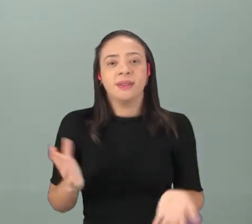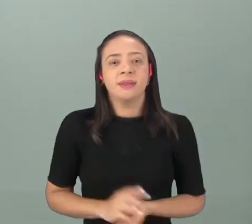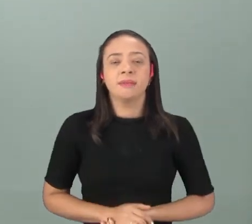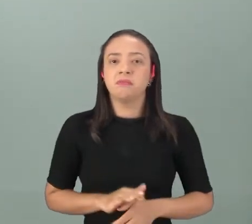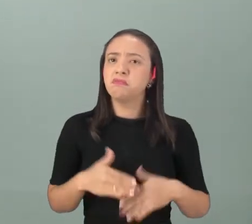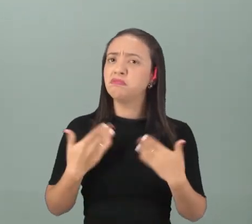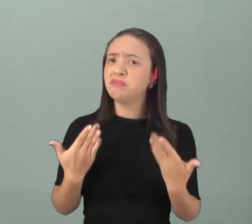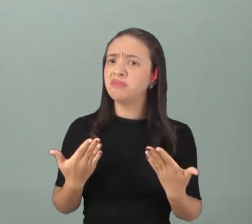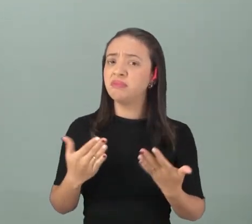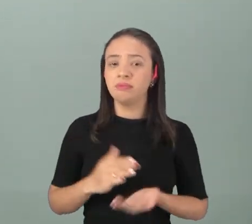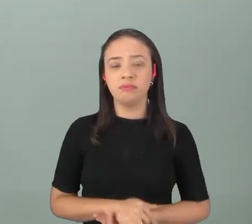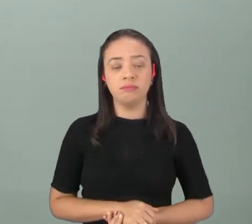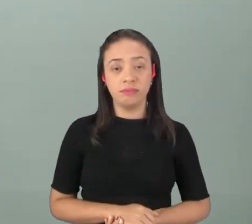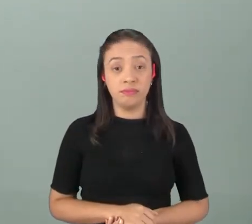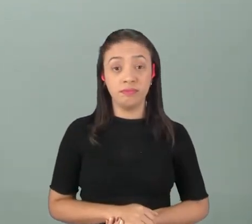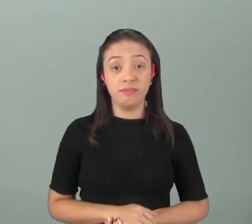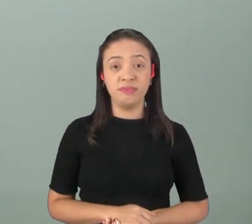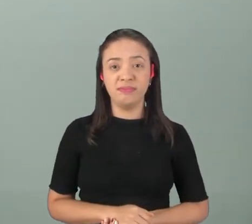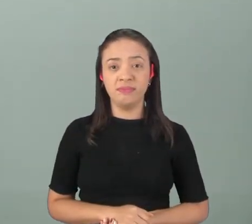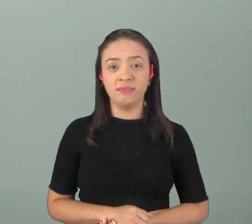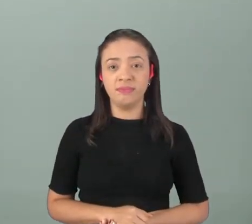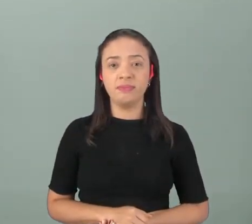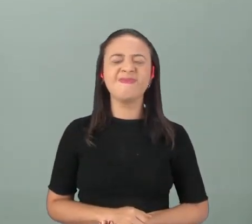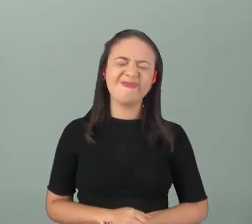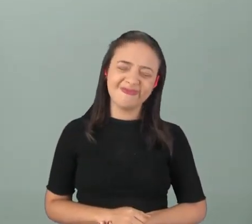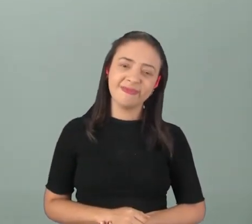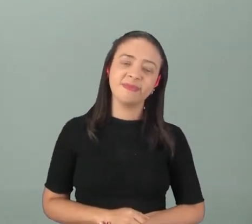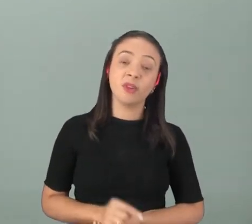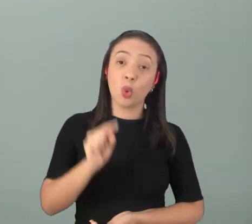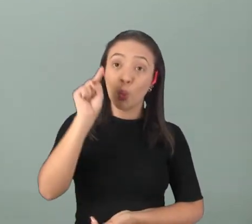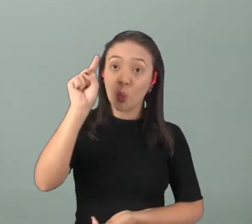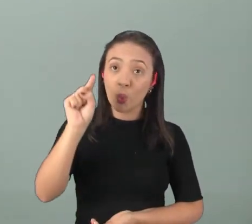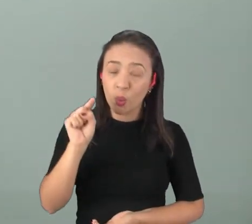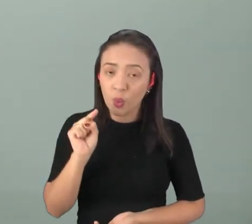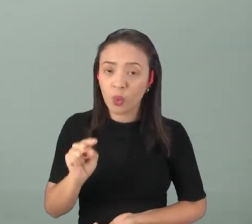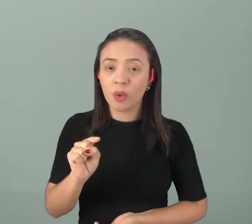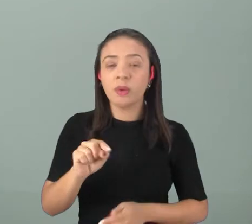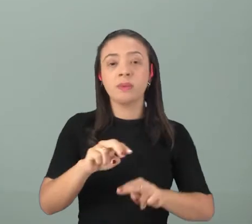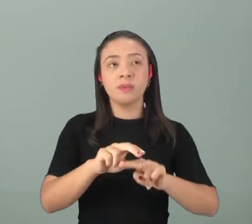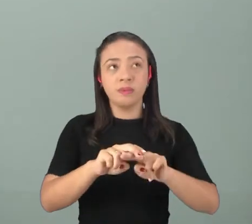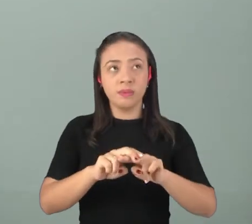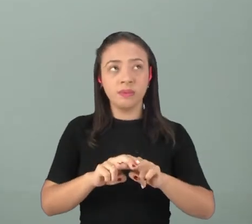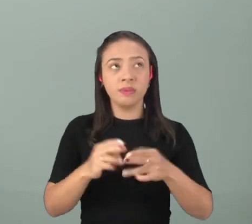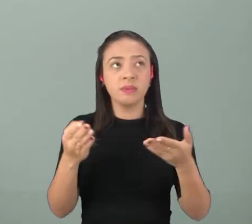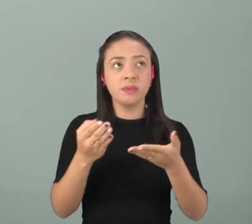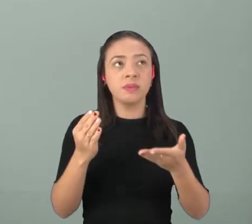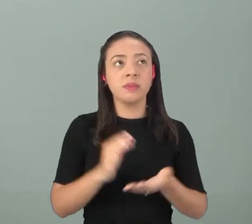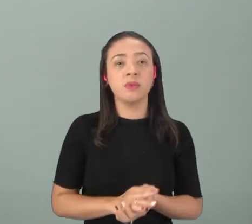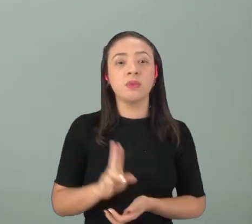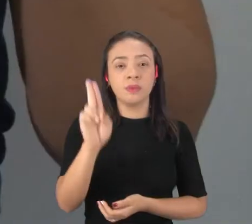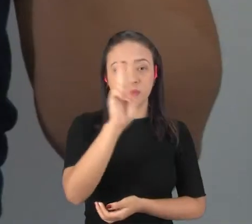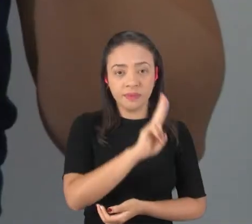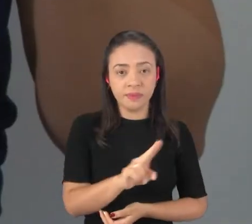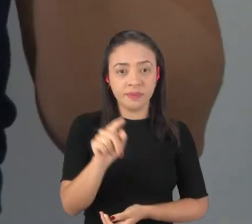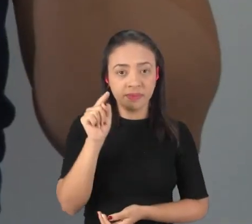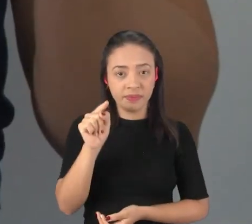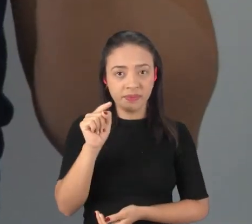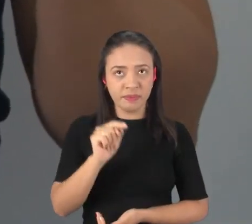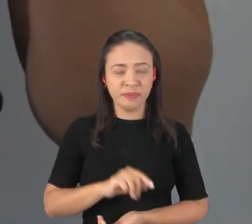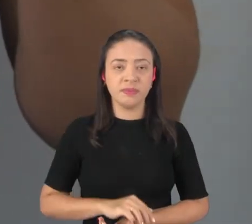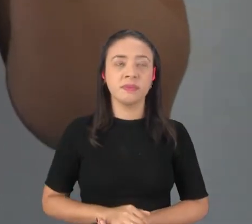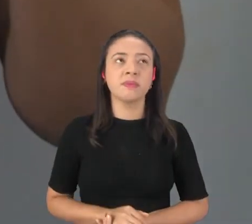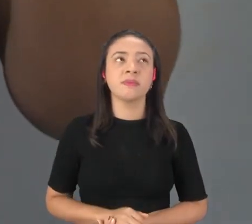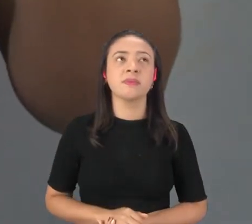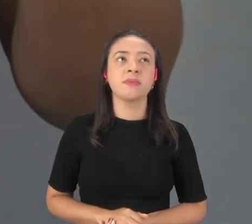espanto. É o sinal de exclamação. Então, por isso que eu vou usar essa peça aqui, ó.